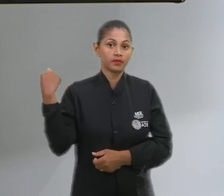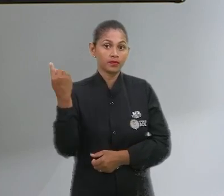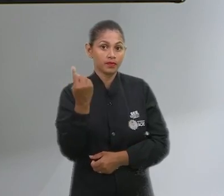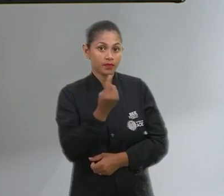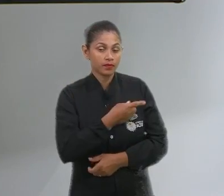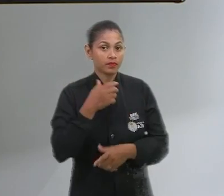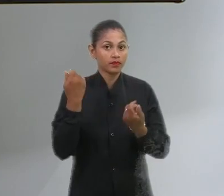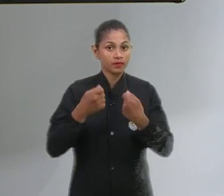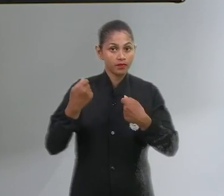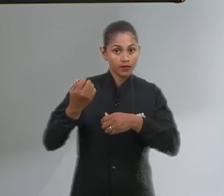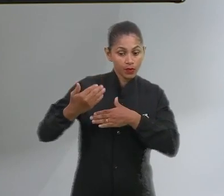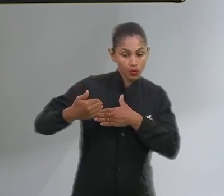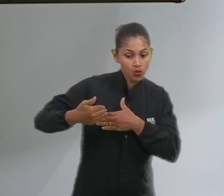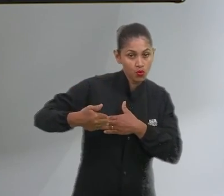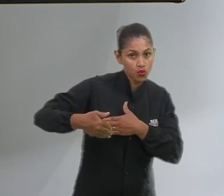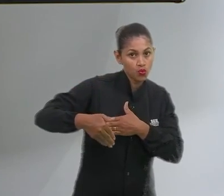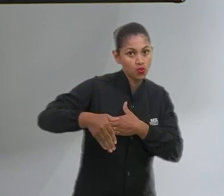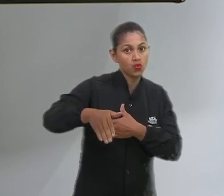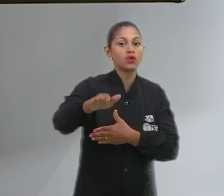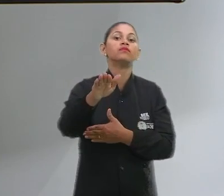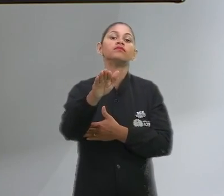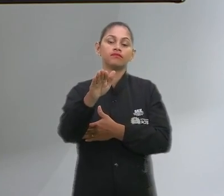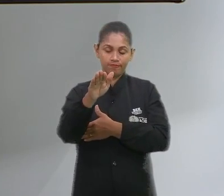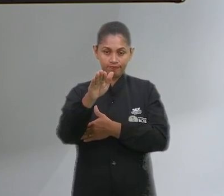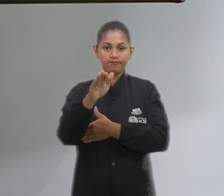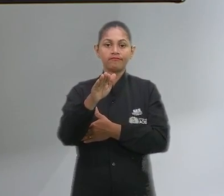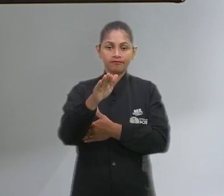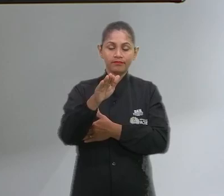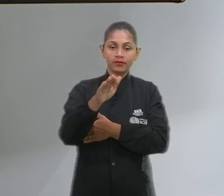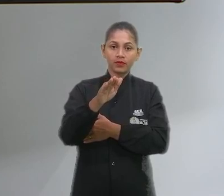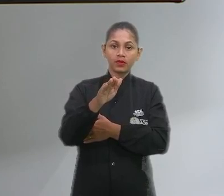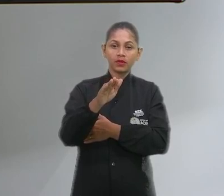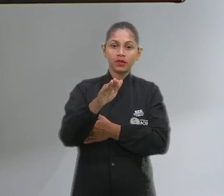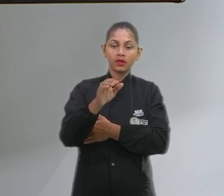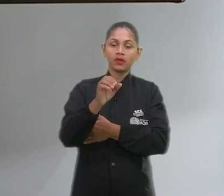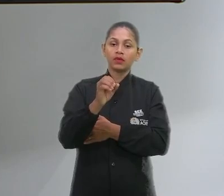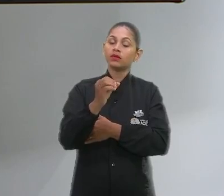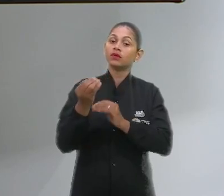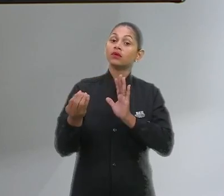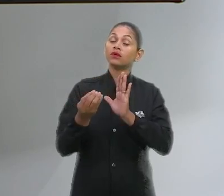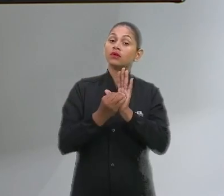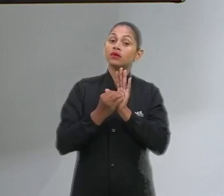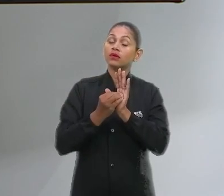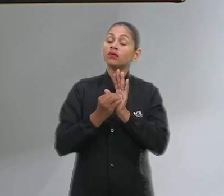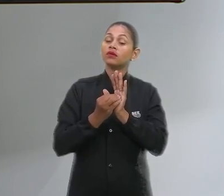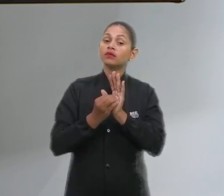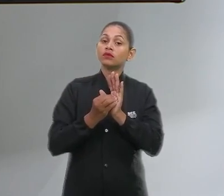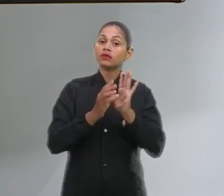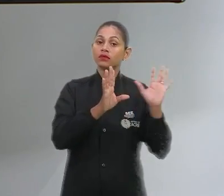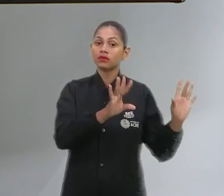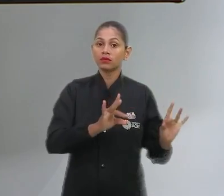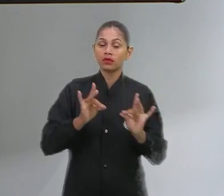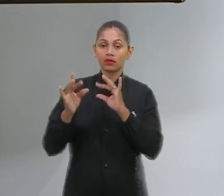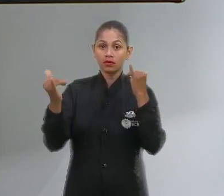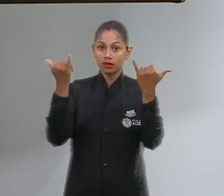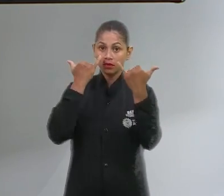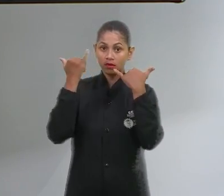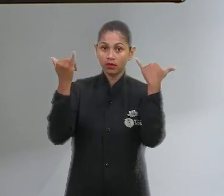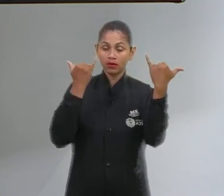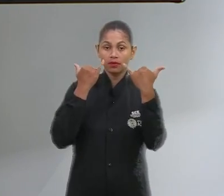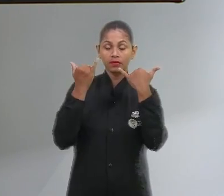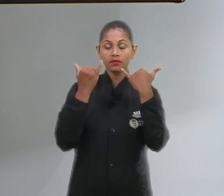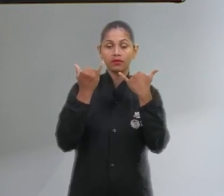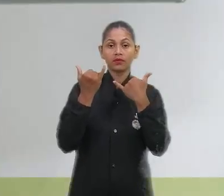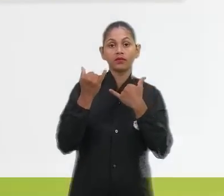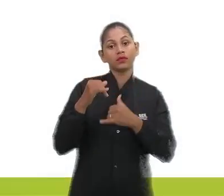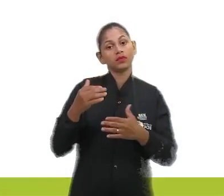precisamos avançar e também aplicar um pouco do nosso conhecimento, trazendo essas informações para os